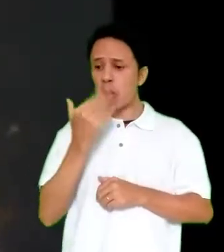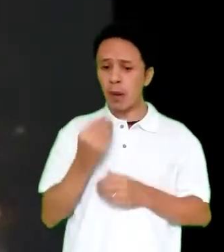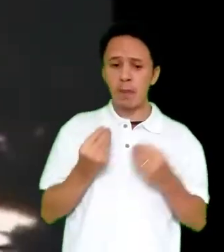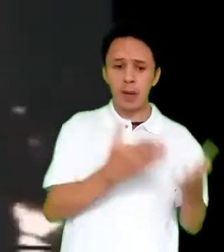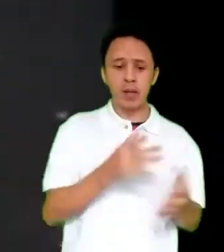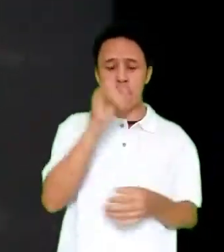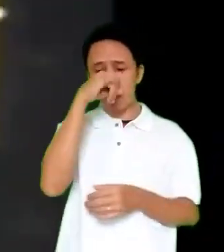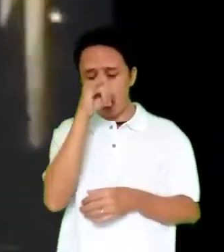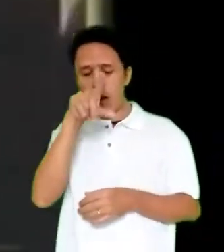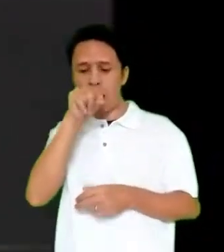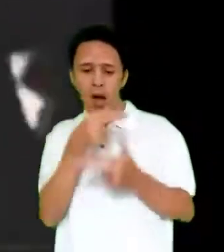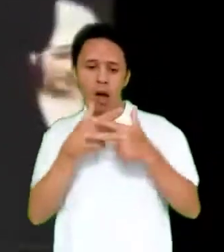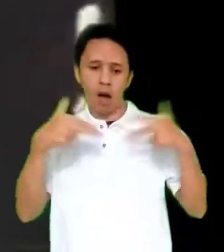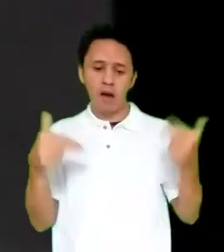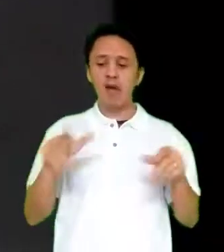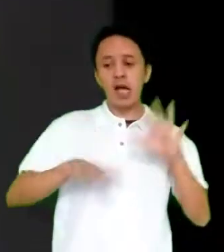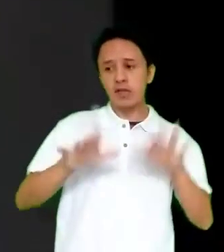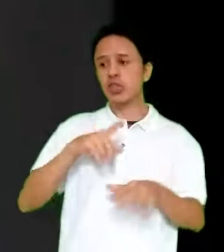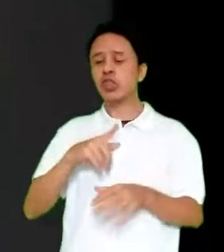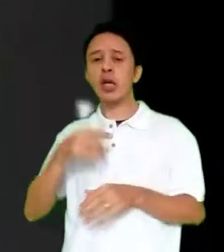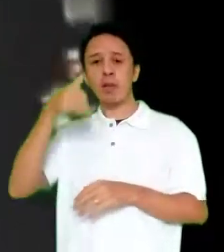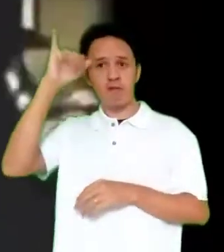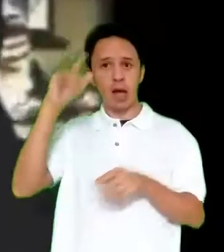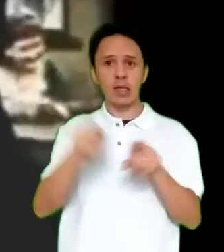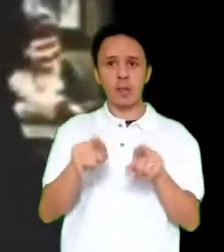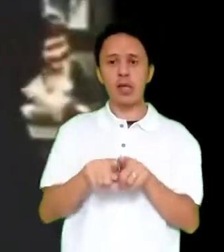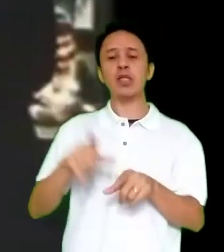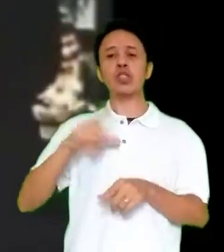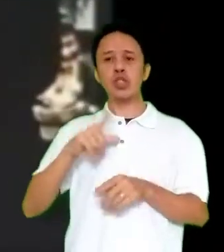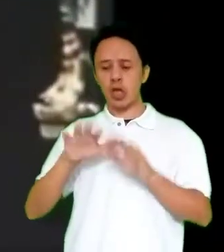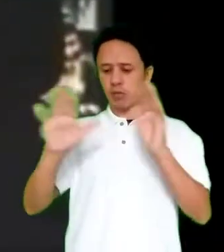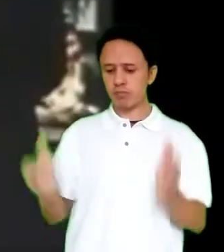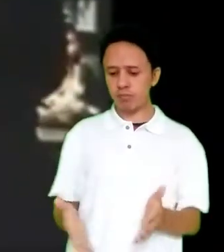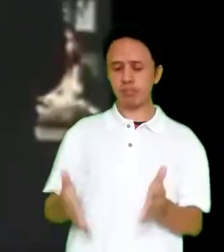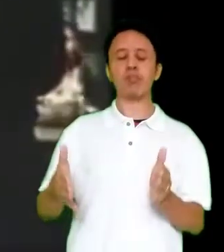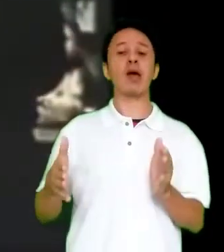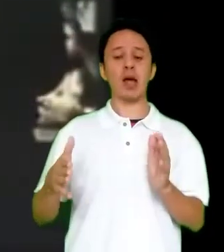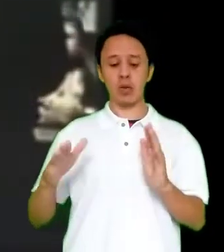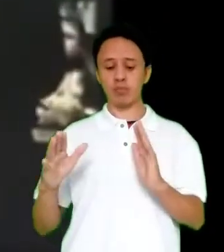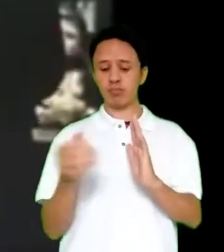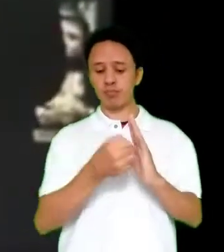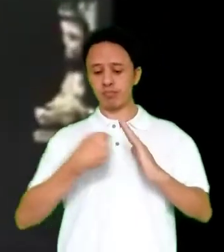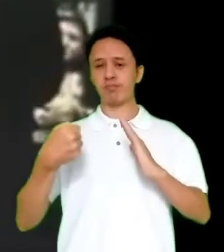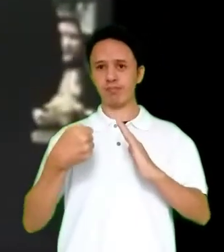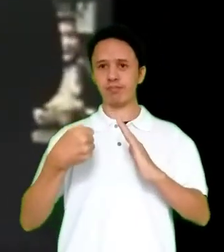vezes para uma vaca. Possuía um barril de cerveja de fermentação caseira, uma roupa de trabalho e outra para os